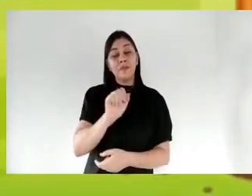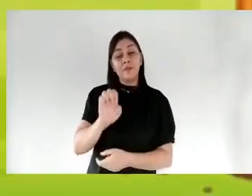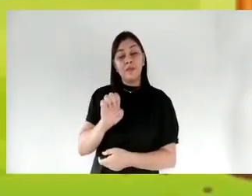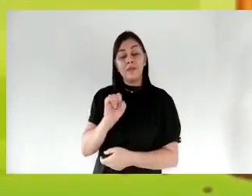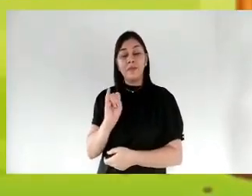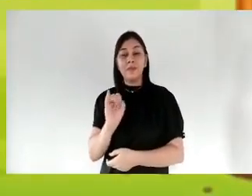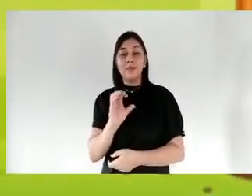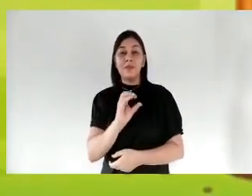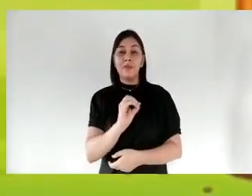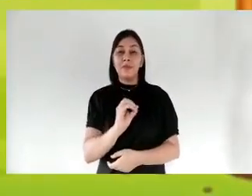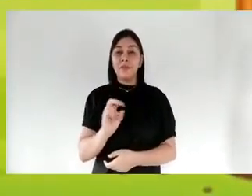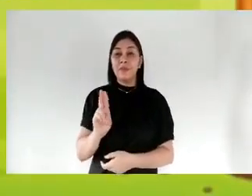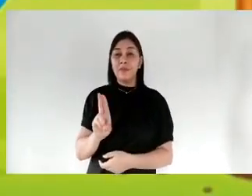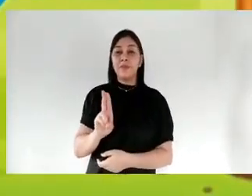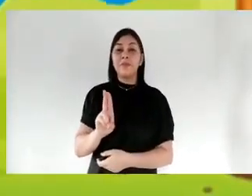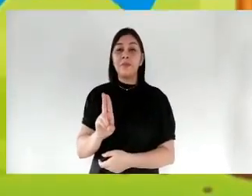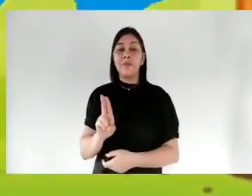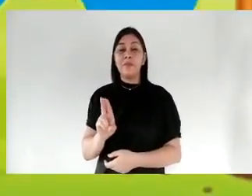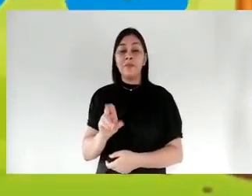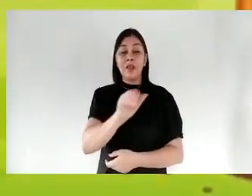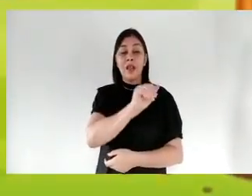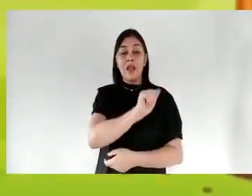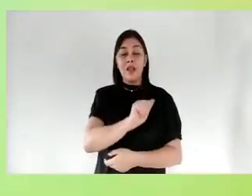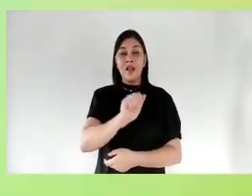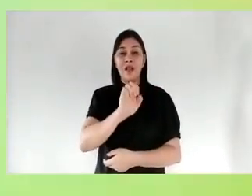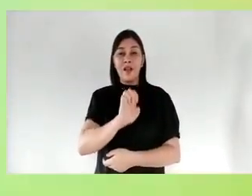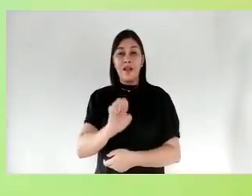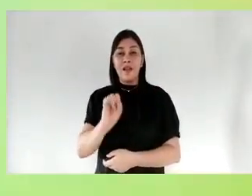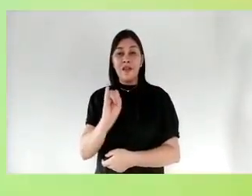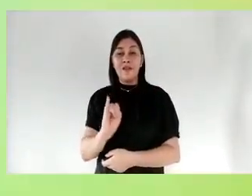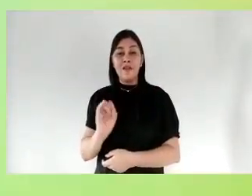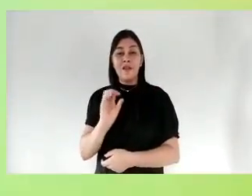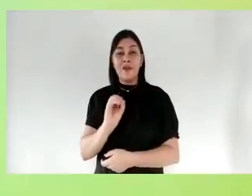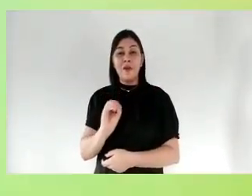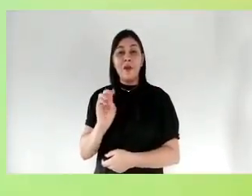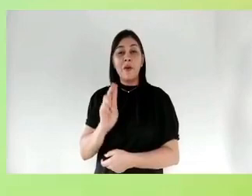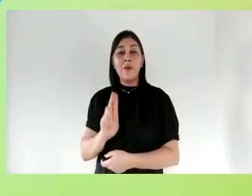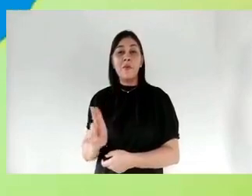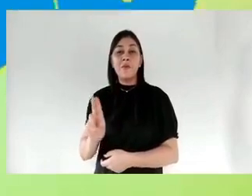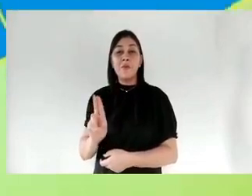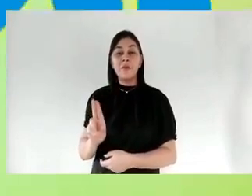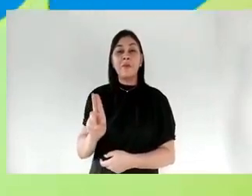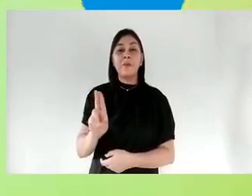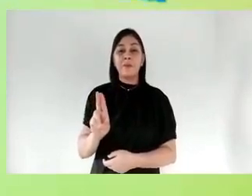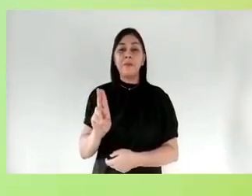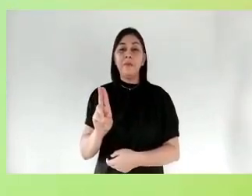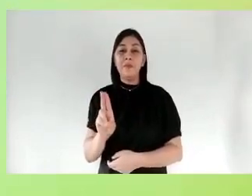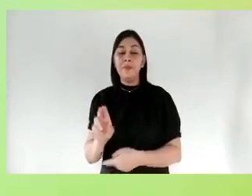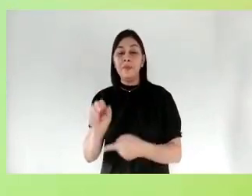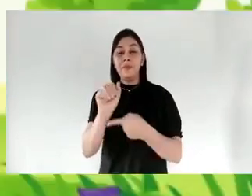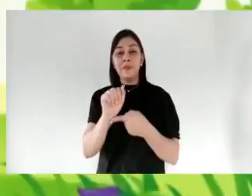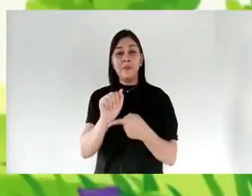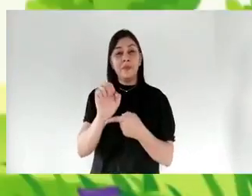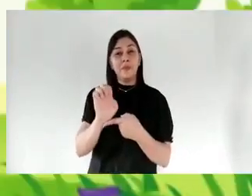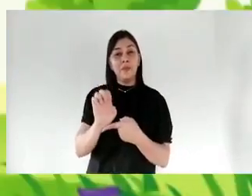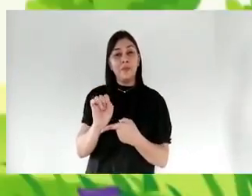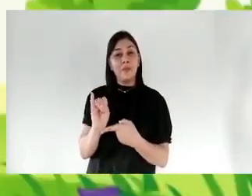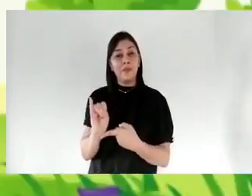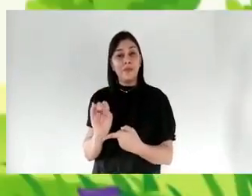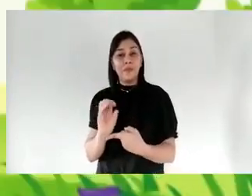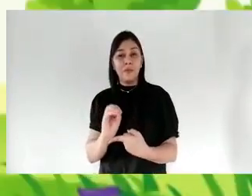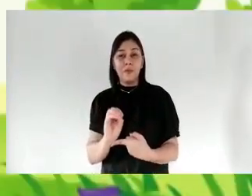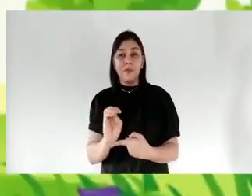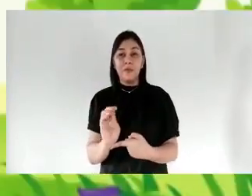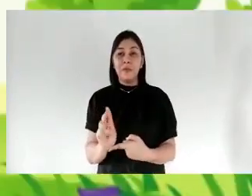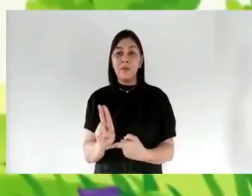A, E, I, O, U. A, E, I, O, U. A,